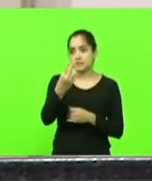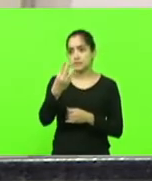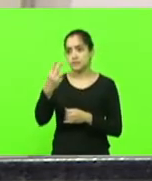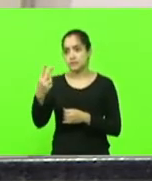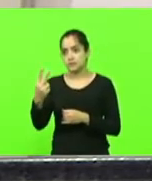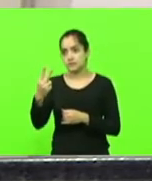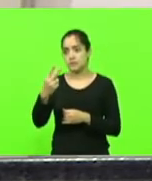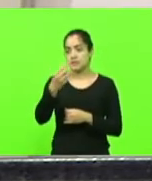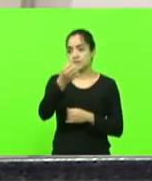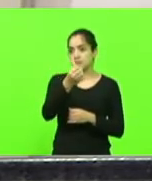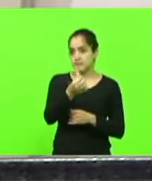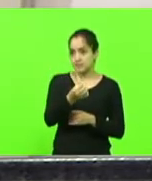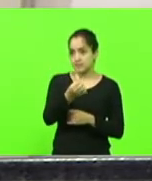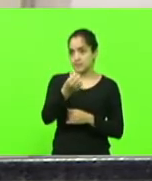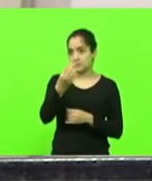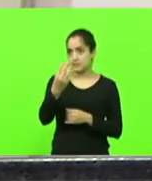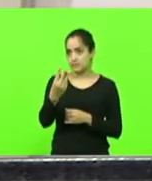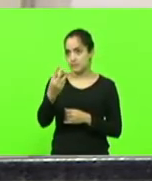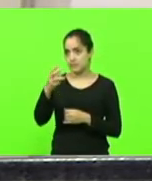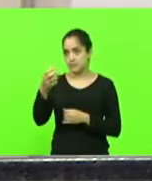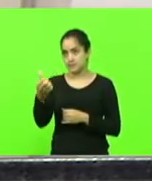632 a